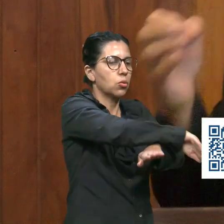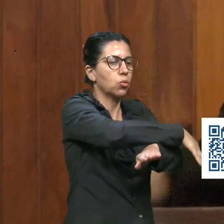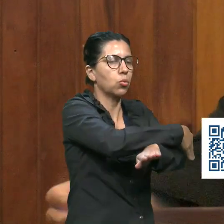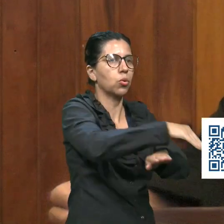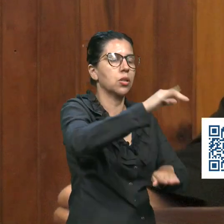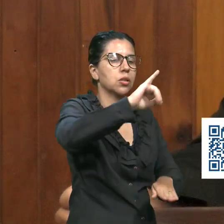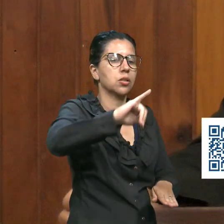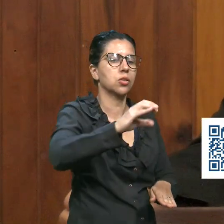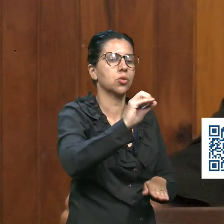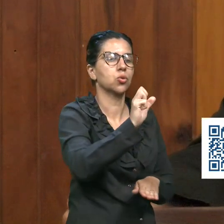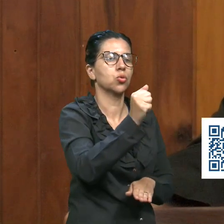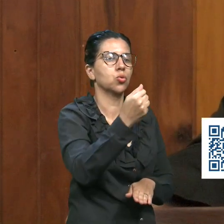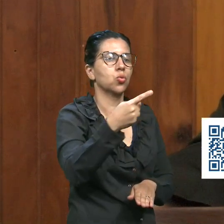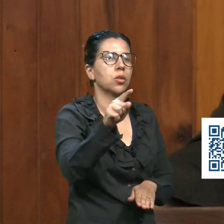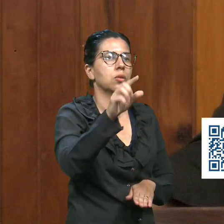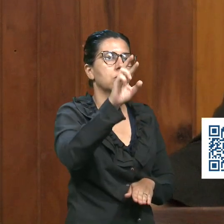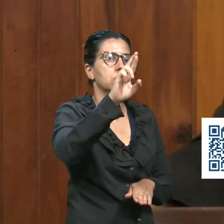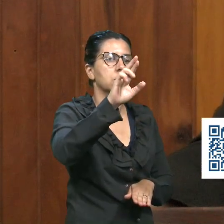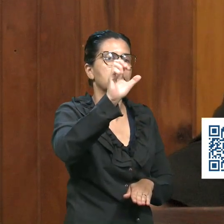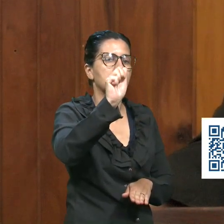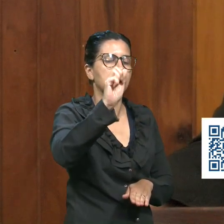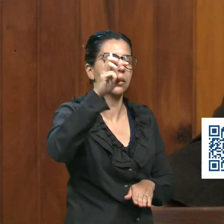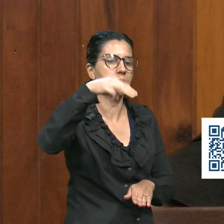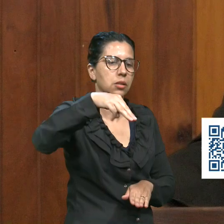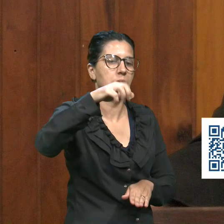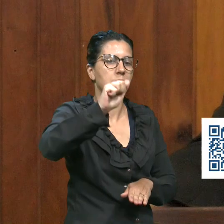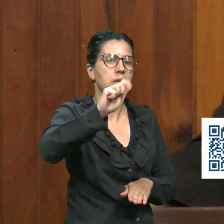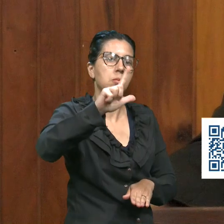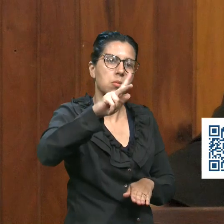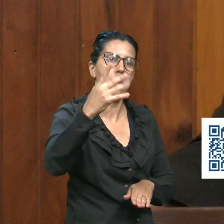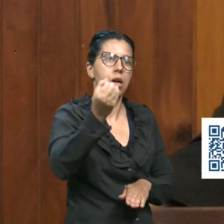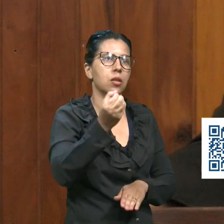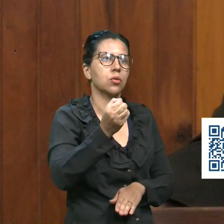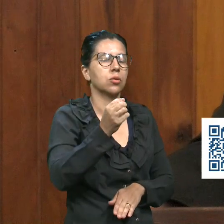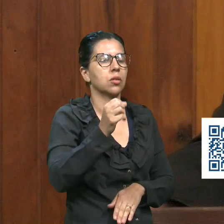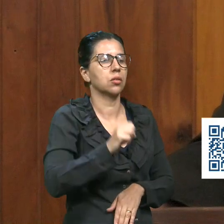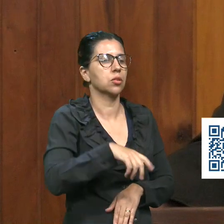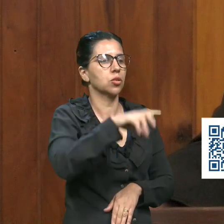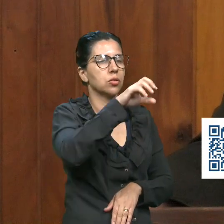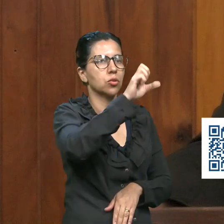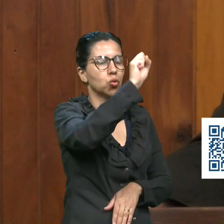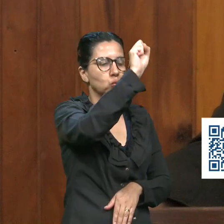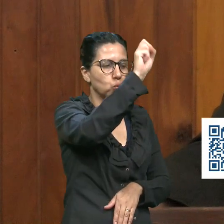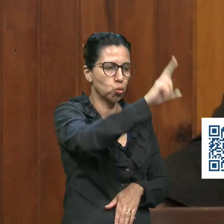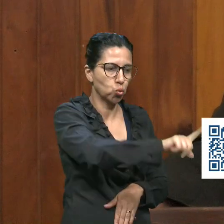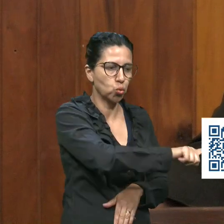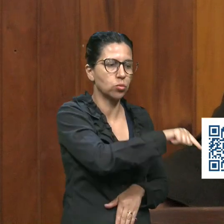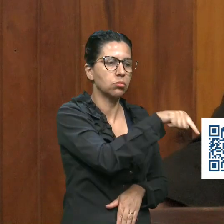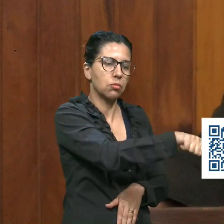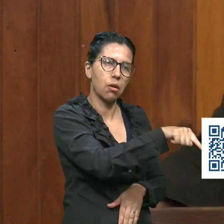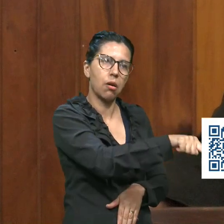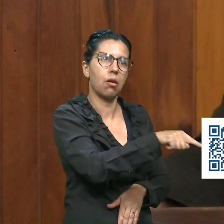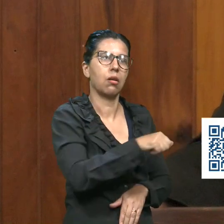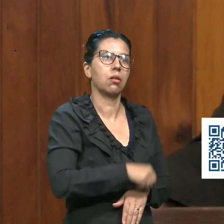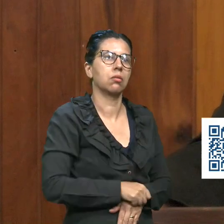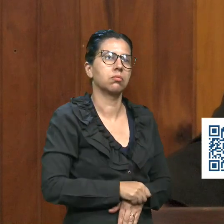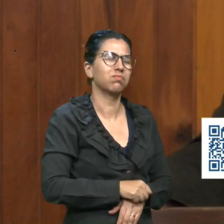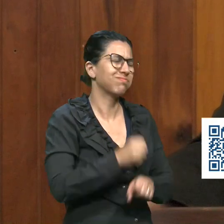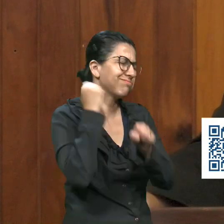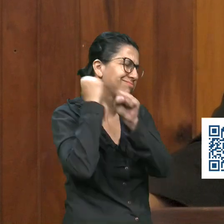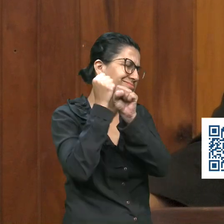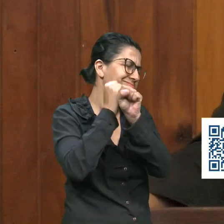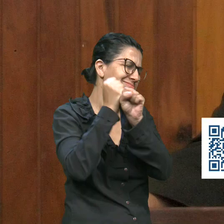É a porta de entrada da Zona Sul, senhor presidente. Um local que já foi usado por muitos